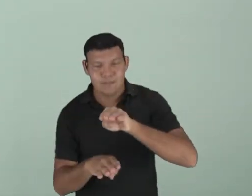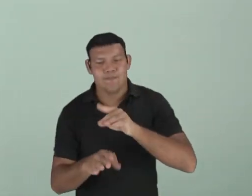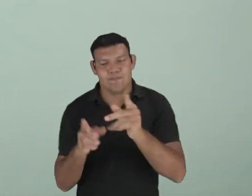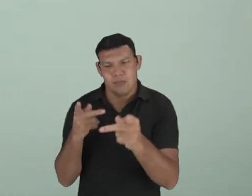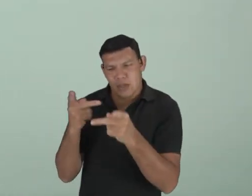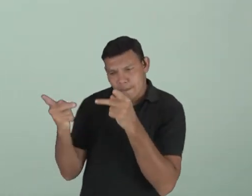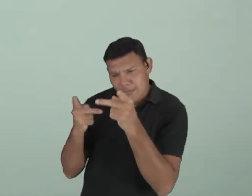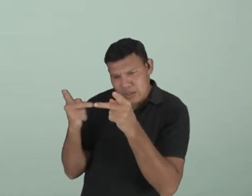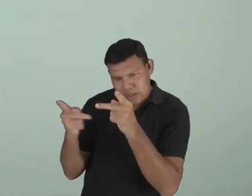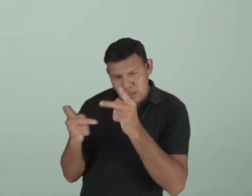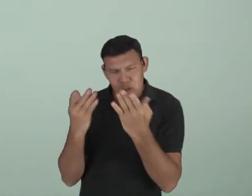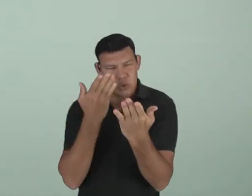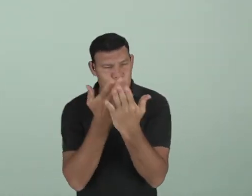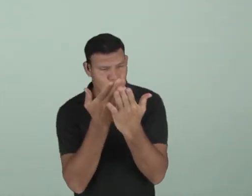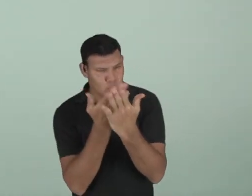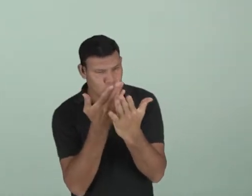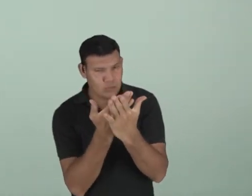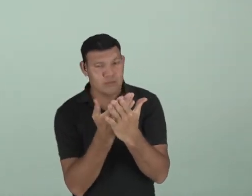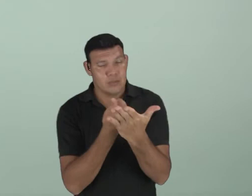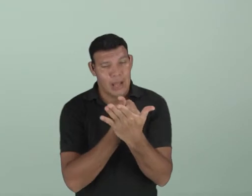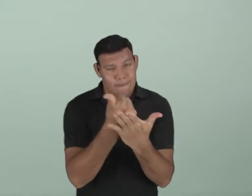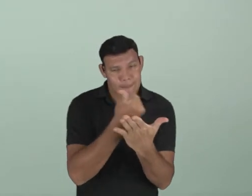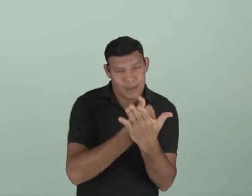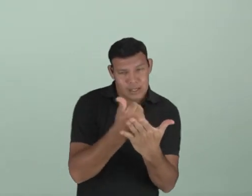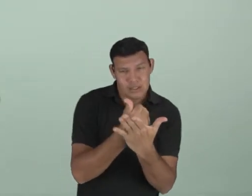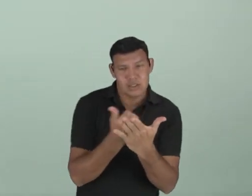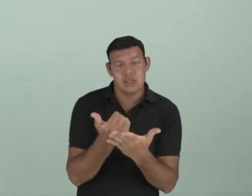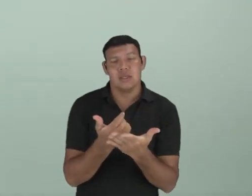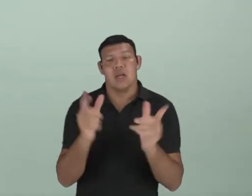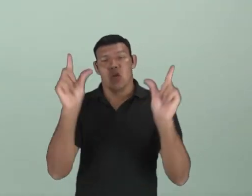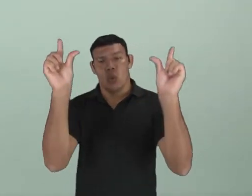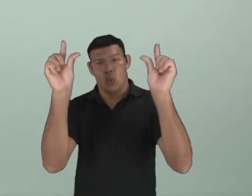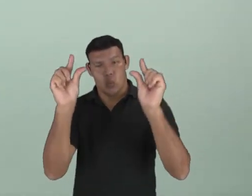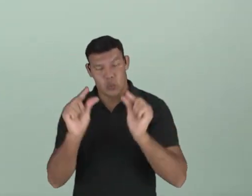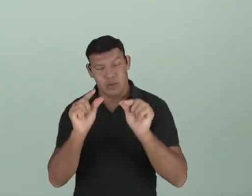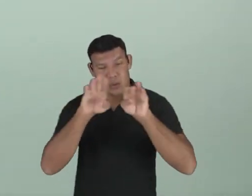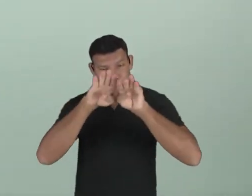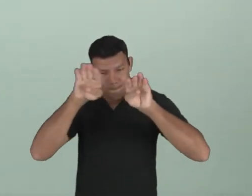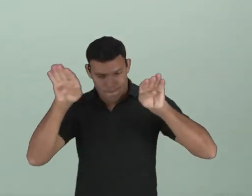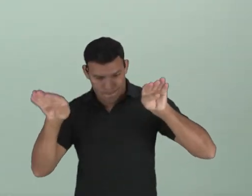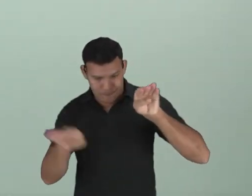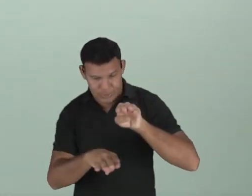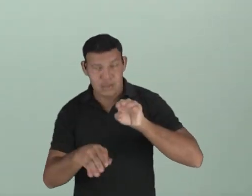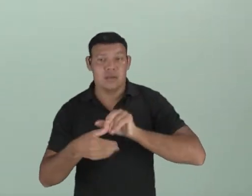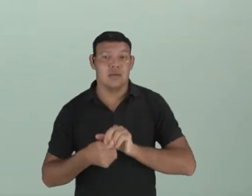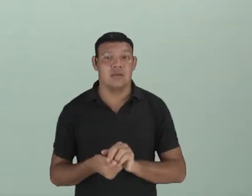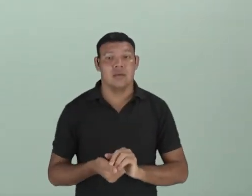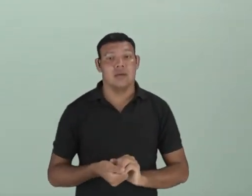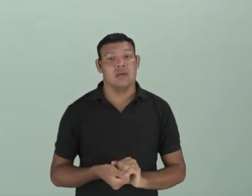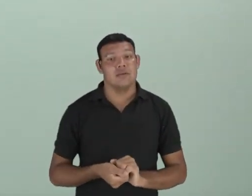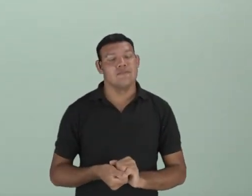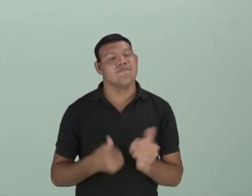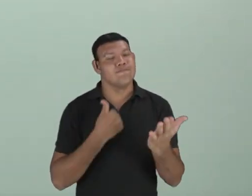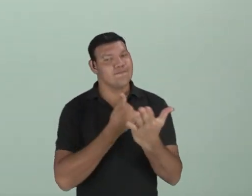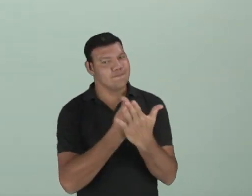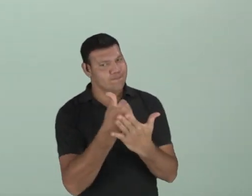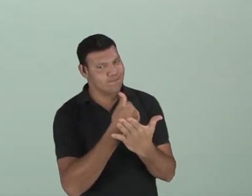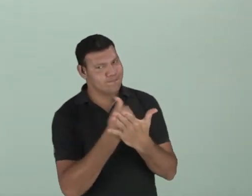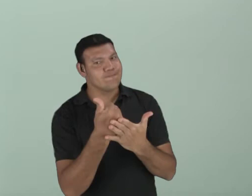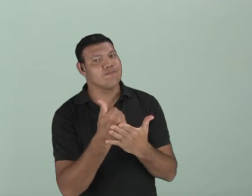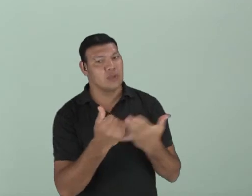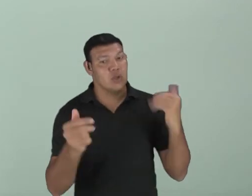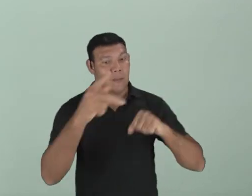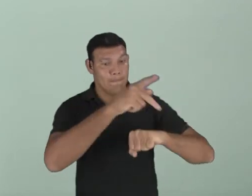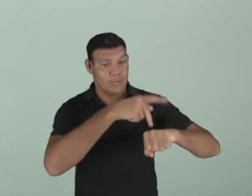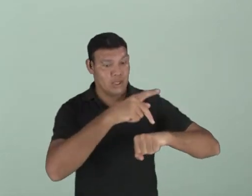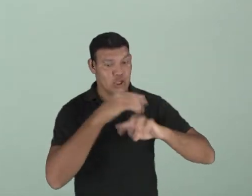planejar, estudar ações que venham minimizar essas desigualdades sociais, então vai ser uma ação aí que todos